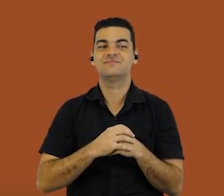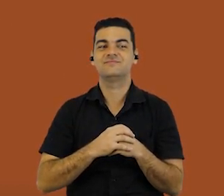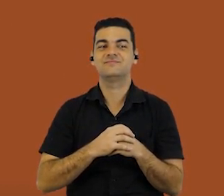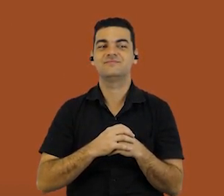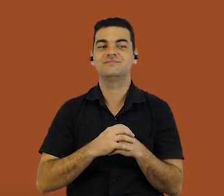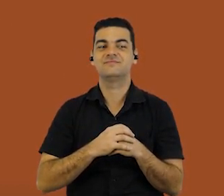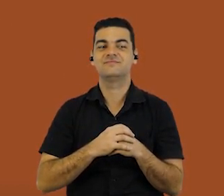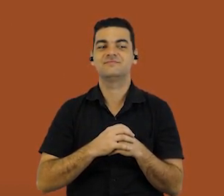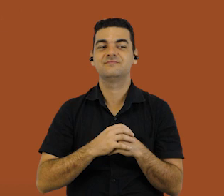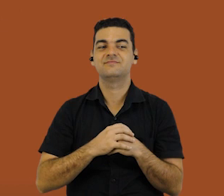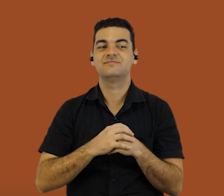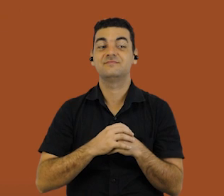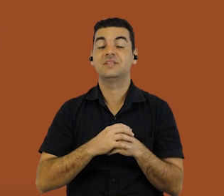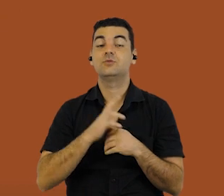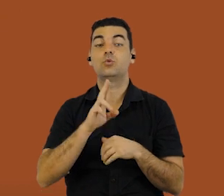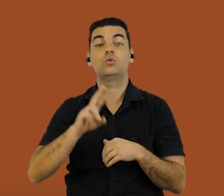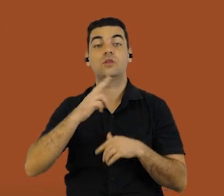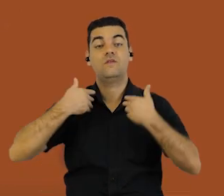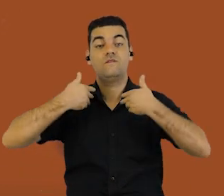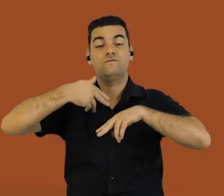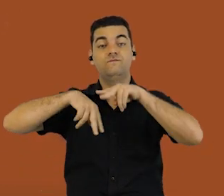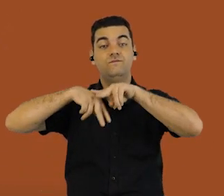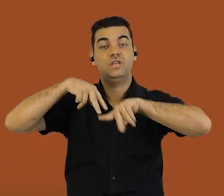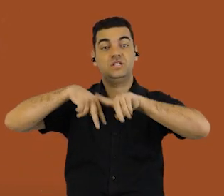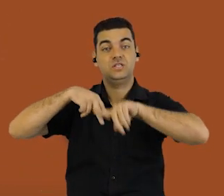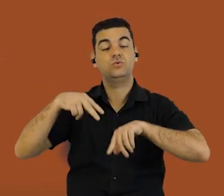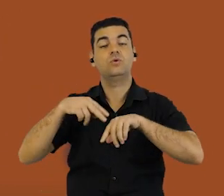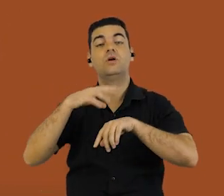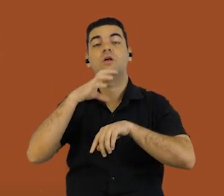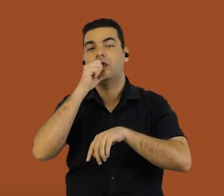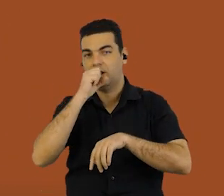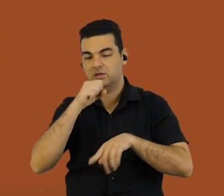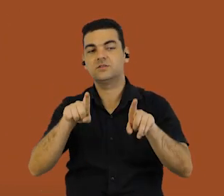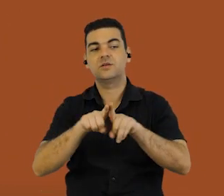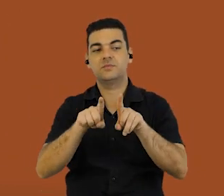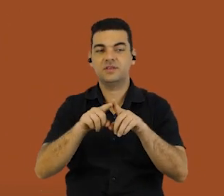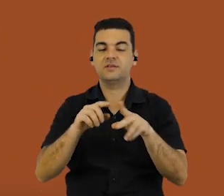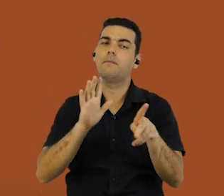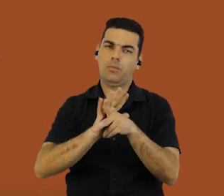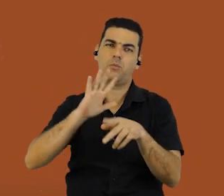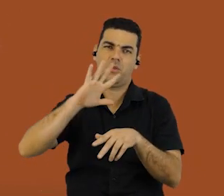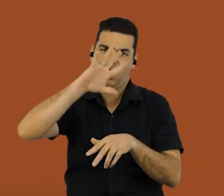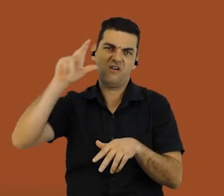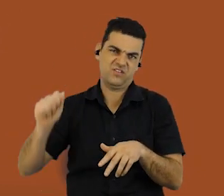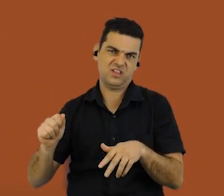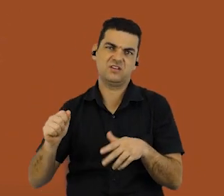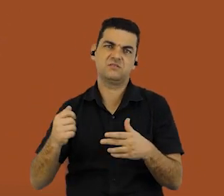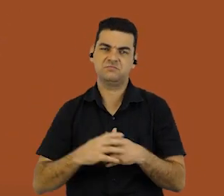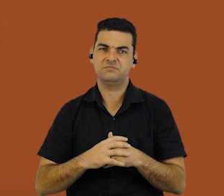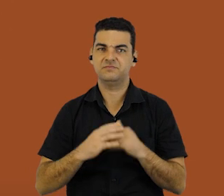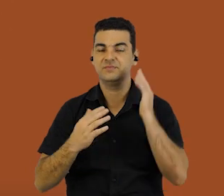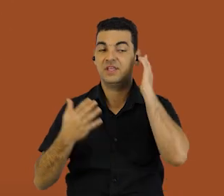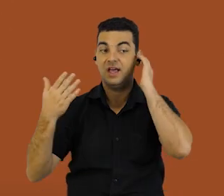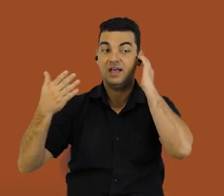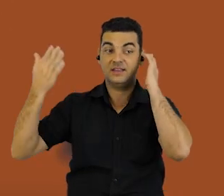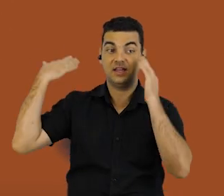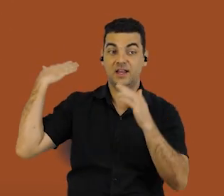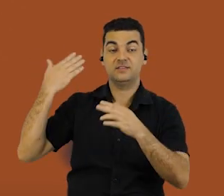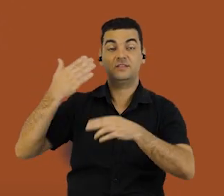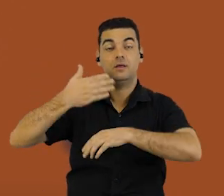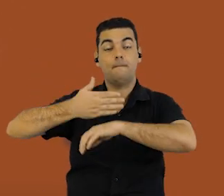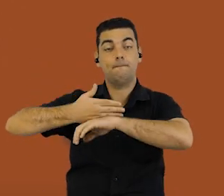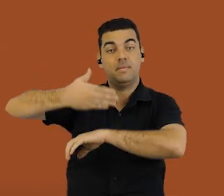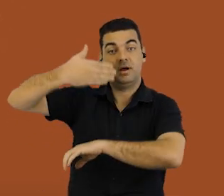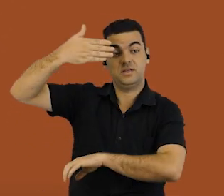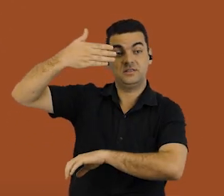pena. Estou usando um vestido laranja com motivos africanos, acho que dá para ver uma parte do vestido. Atrás de mim tem